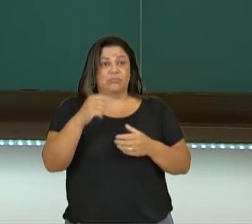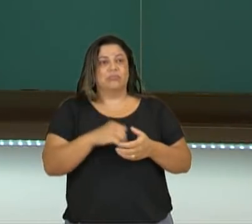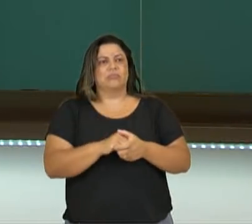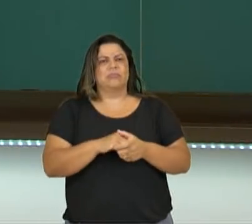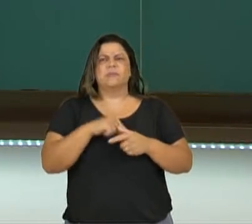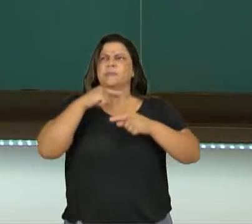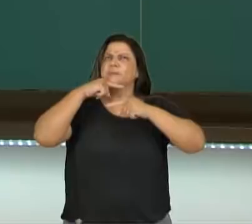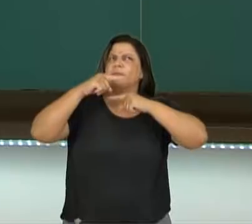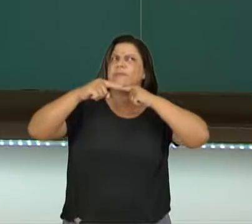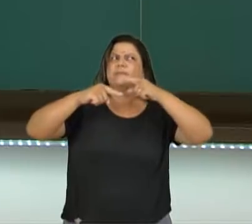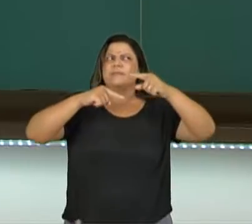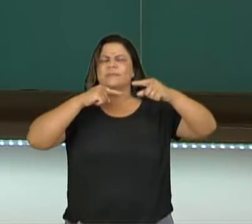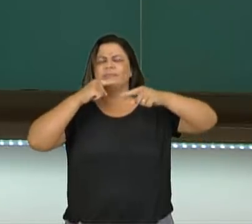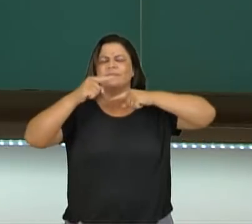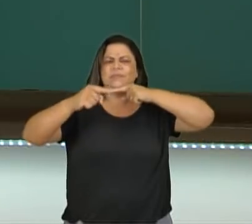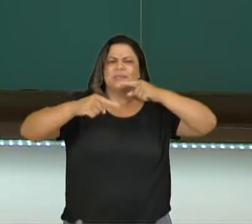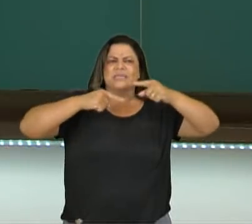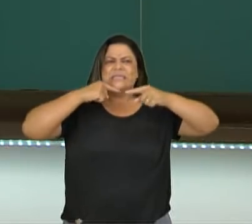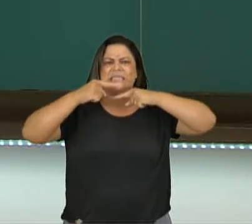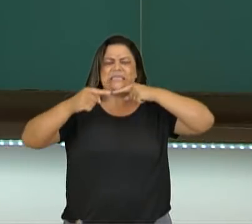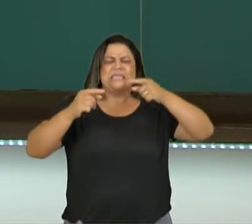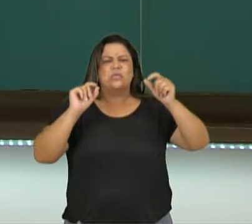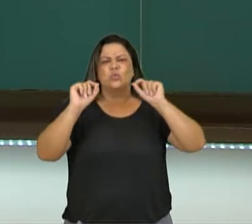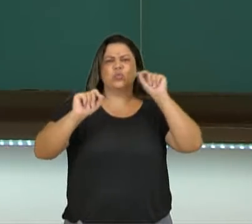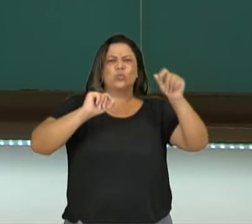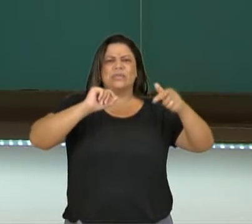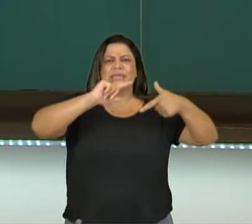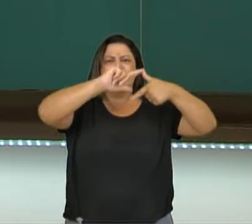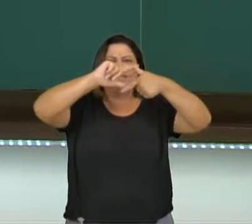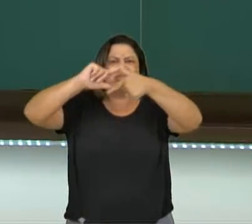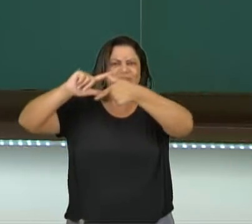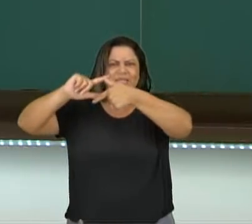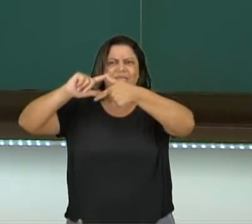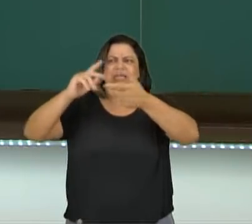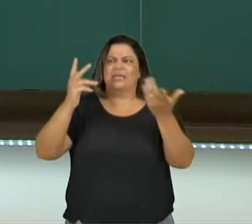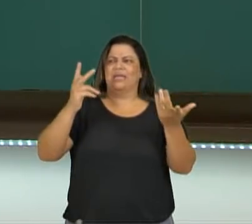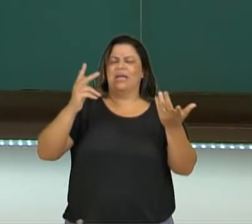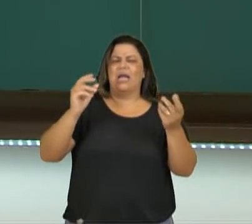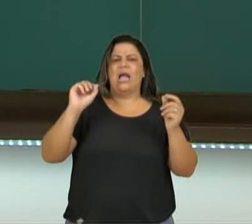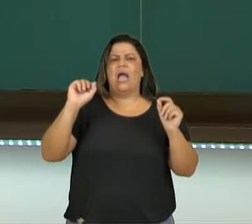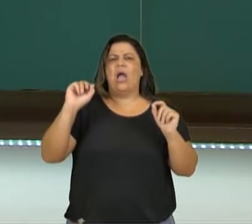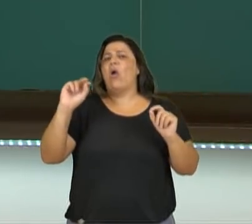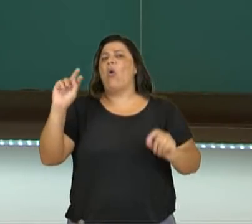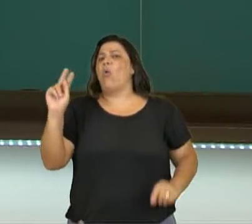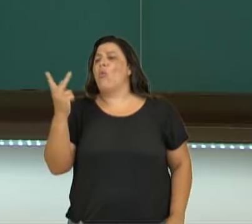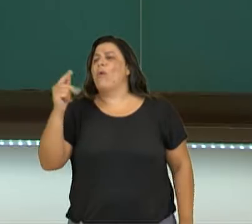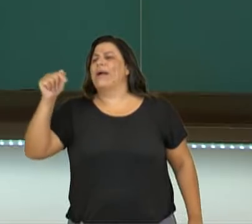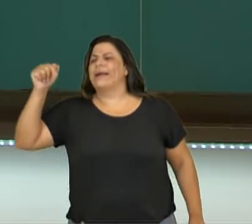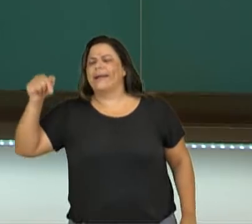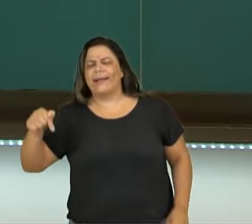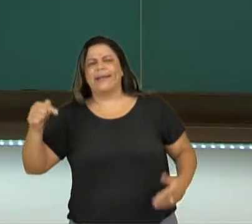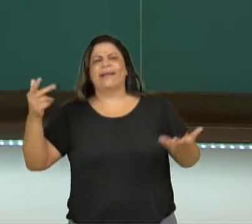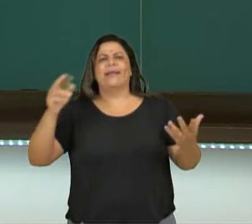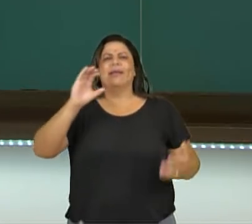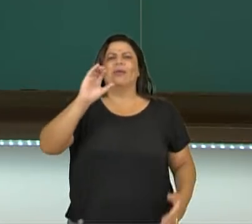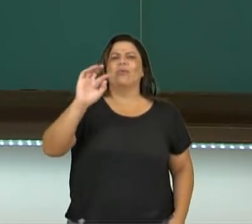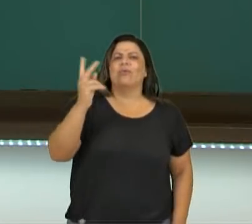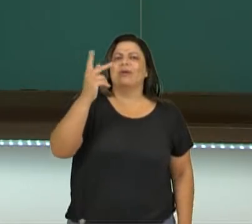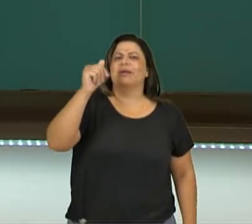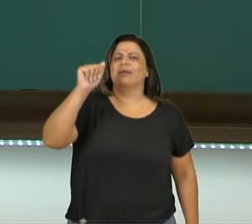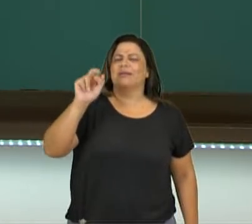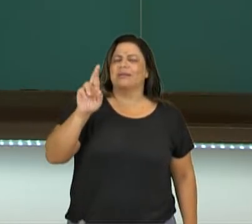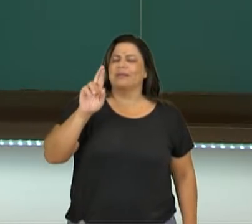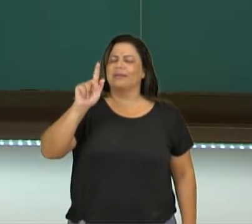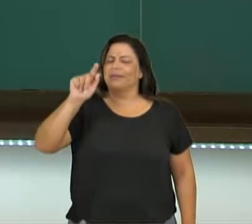aquela dúvida, né? Será que se trata de uma tirinha? Será que às vezes as pessoas chamam de tirinha, mas é charge, não é tirinha, é charge? Ou será